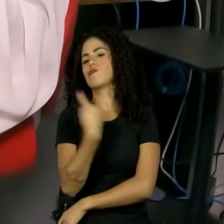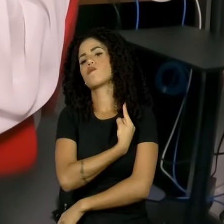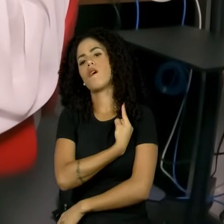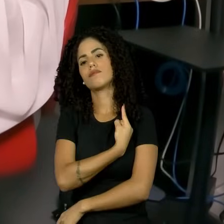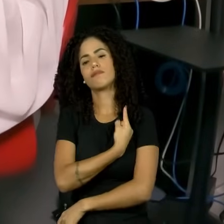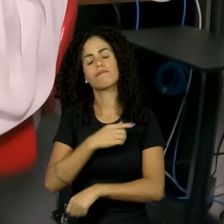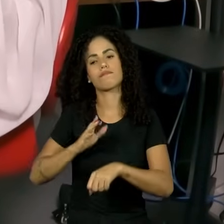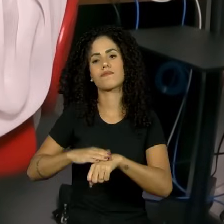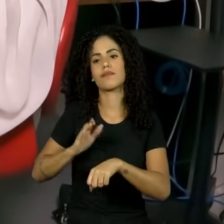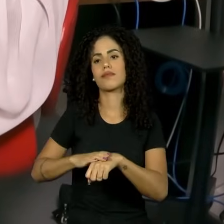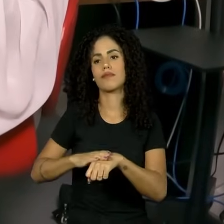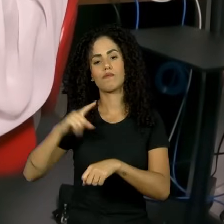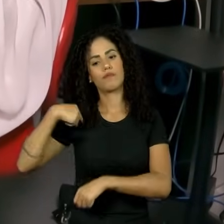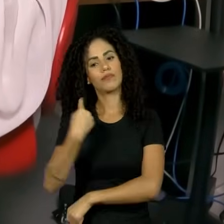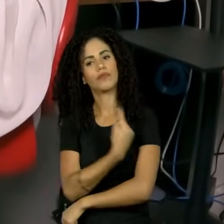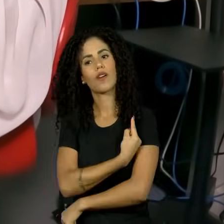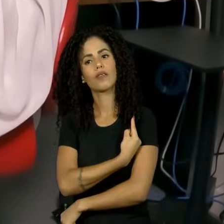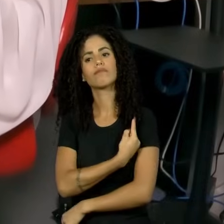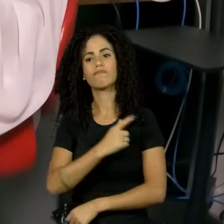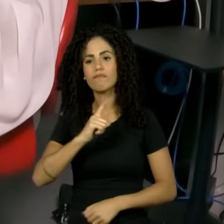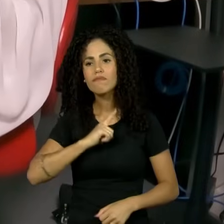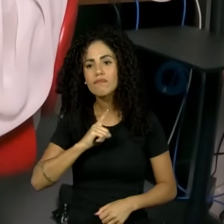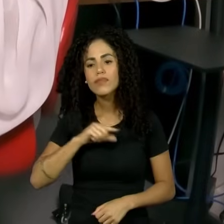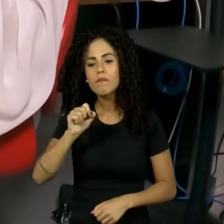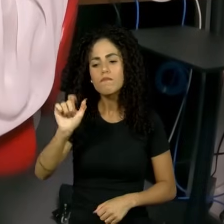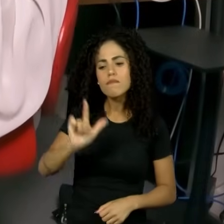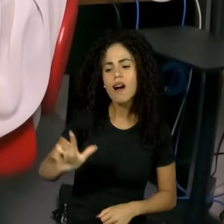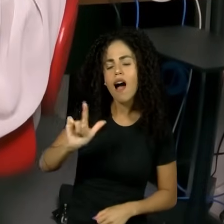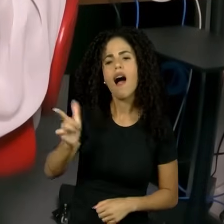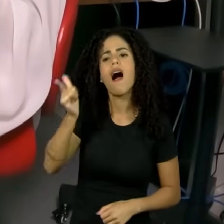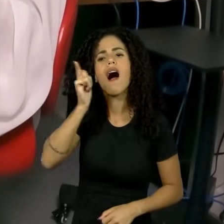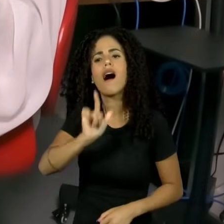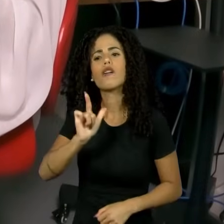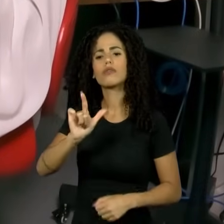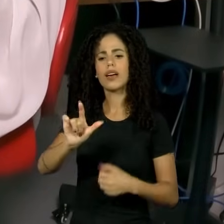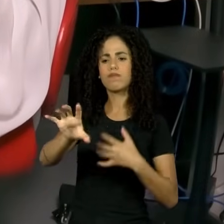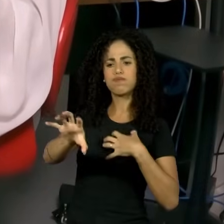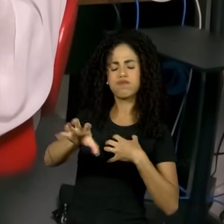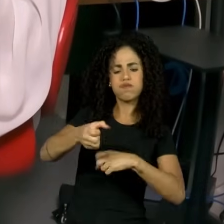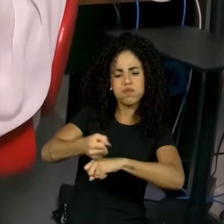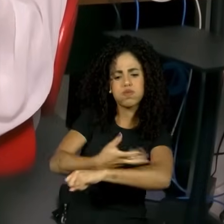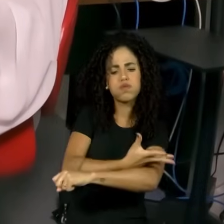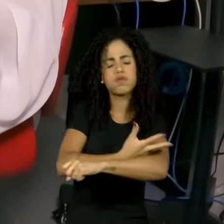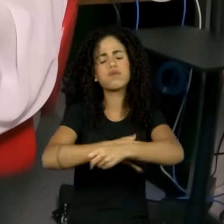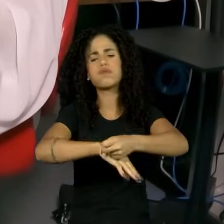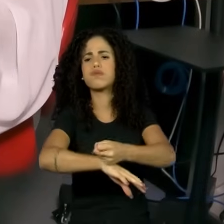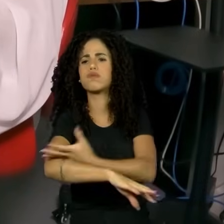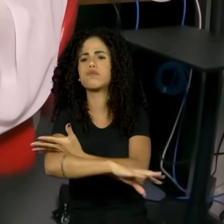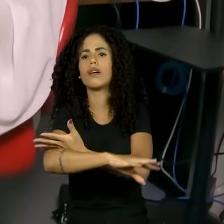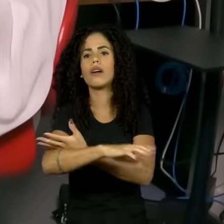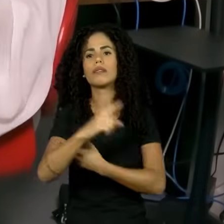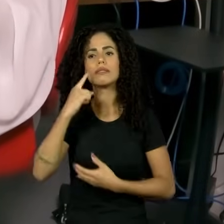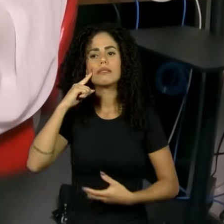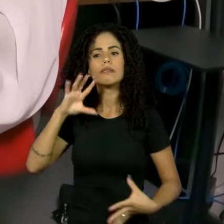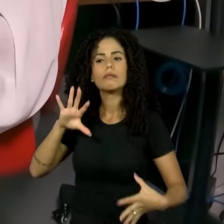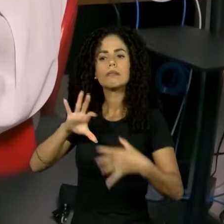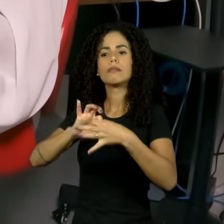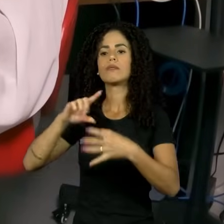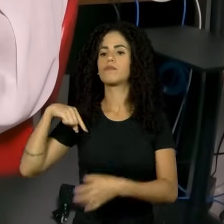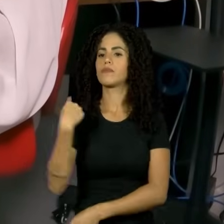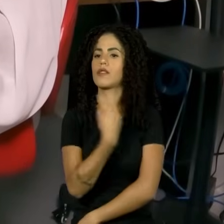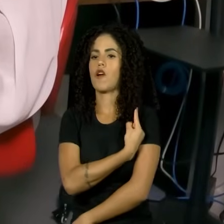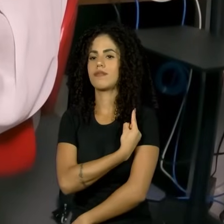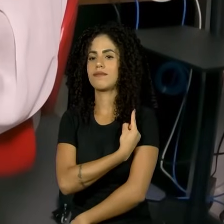nós. Quem faz uma literatura que é capaz de tocar na humanidade do outro somos